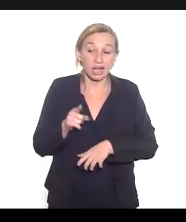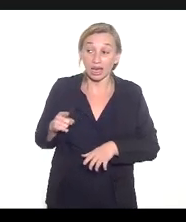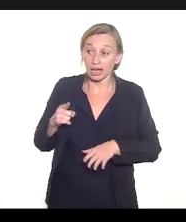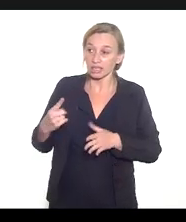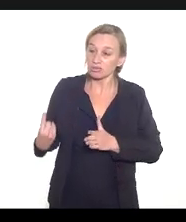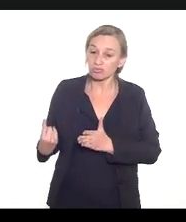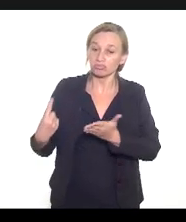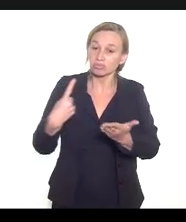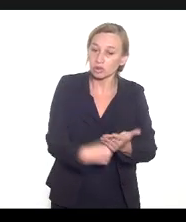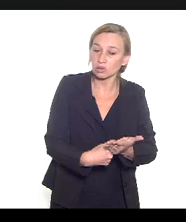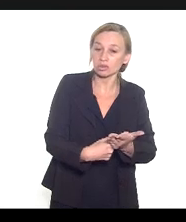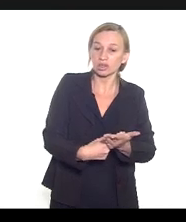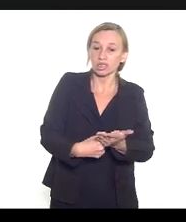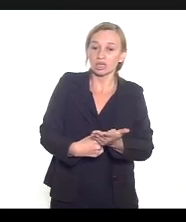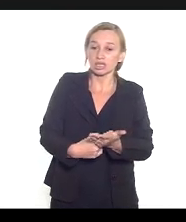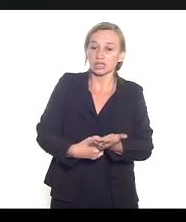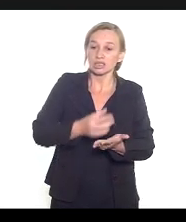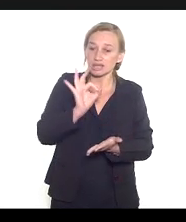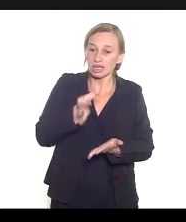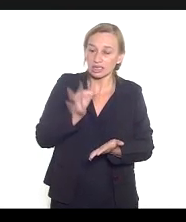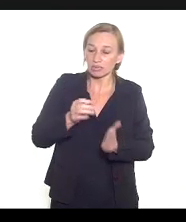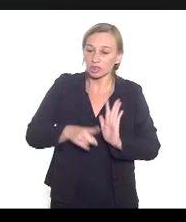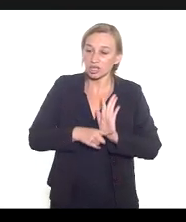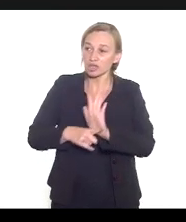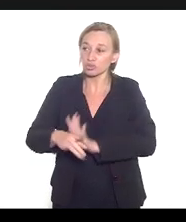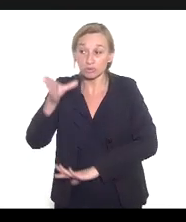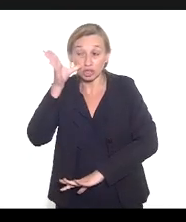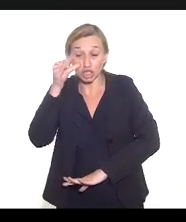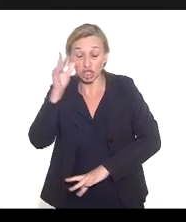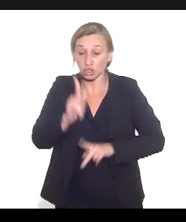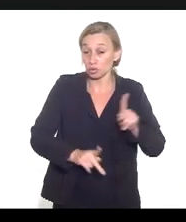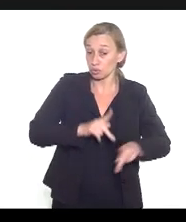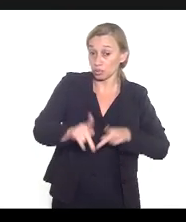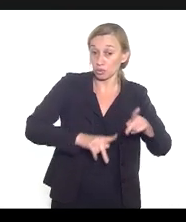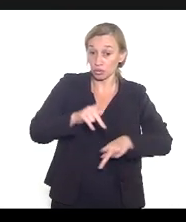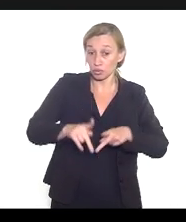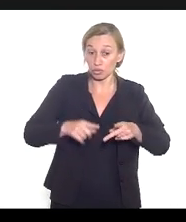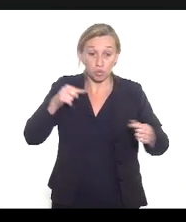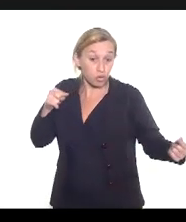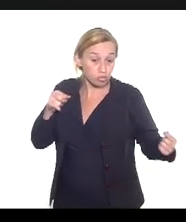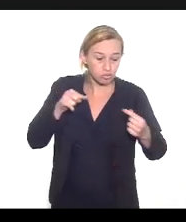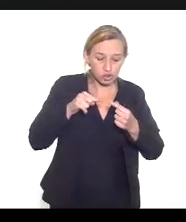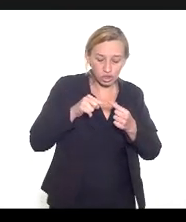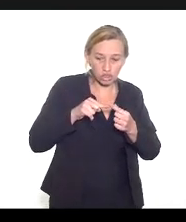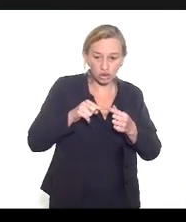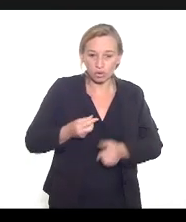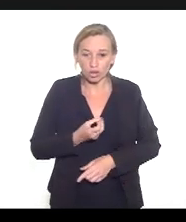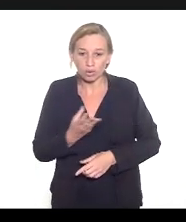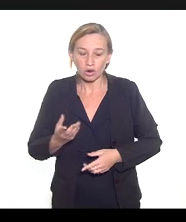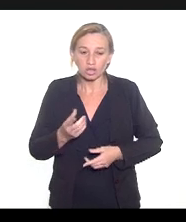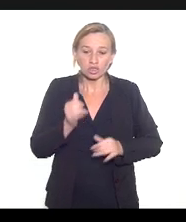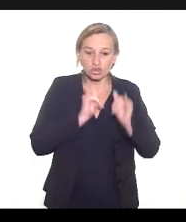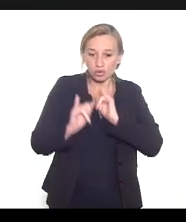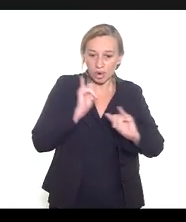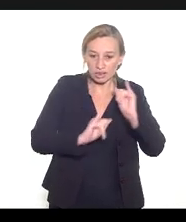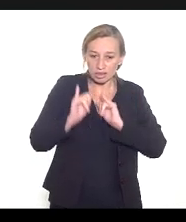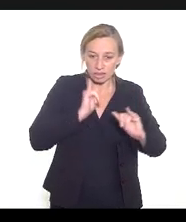pacto que atenda verdadeiramente os interesses da população objetivo com Ampla divulgação